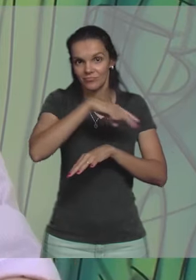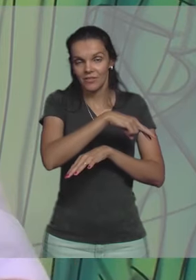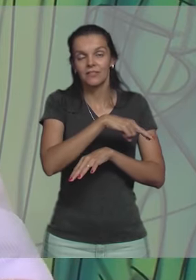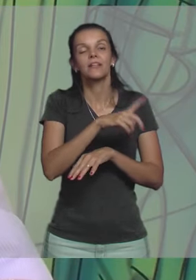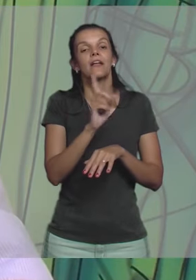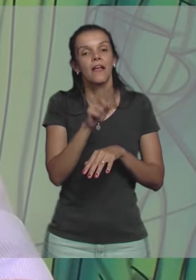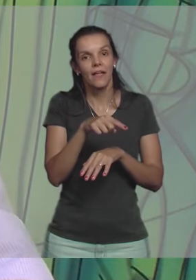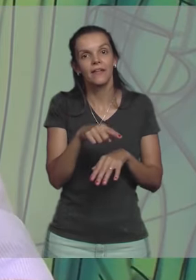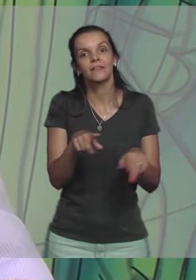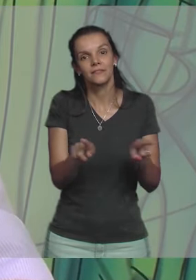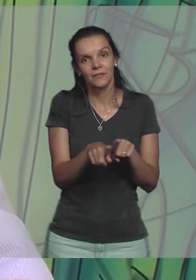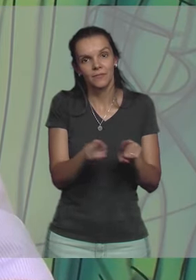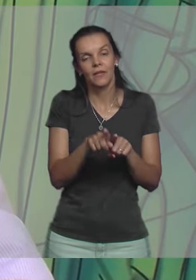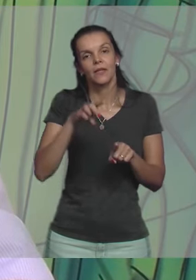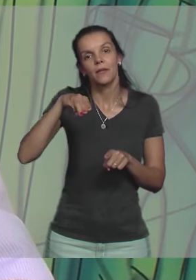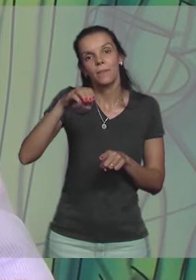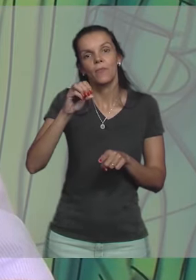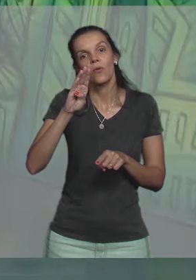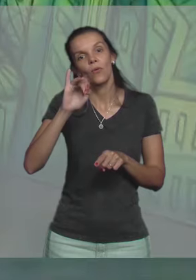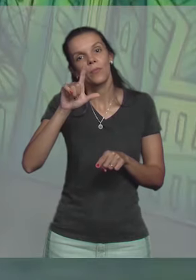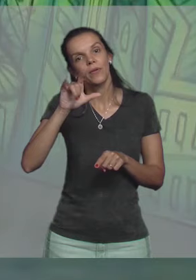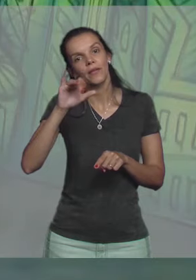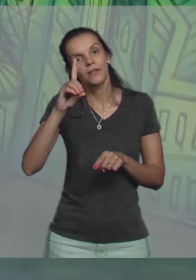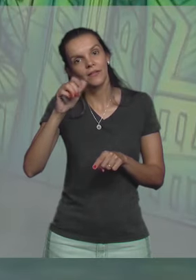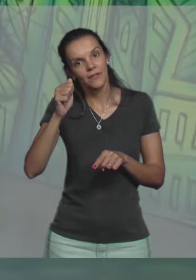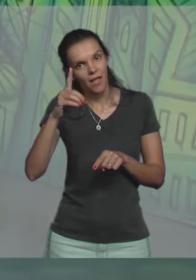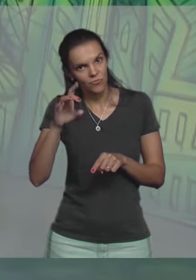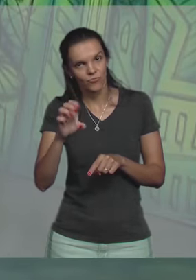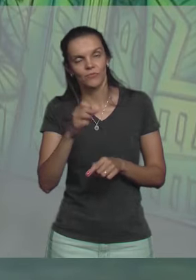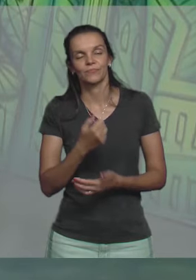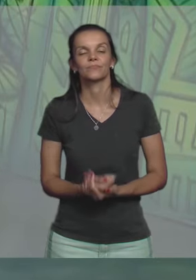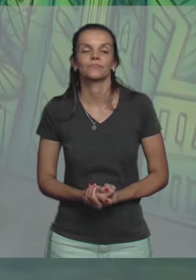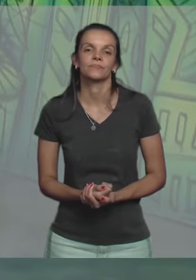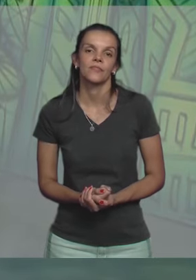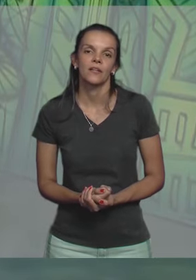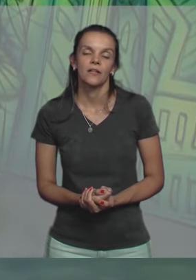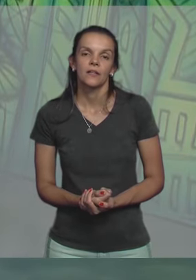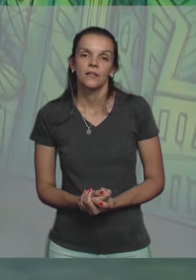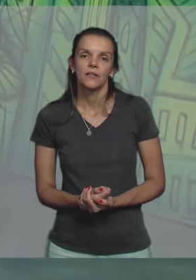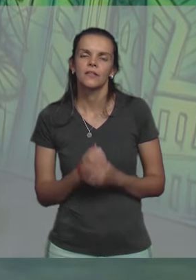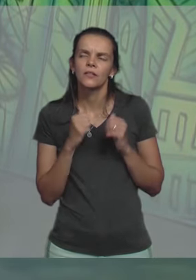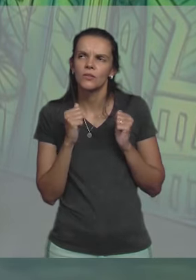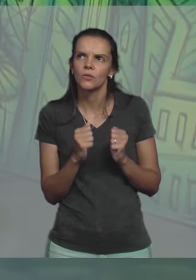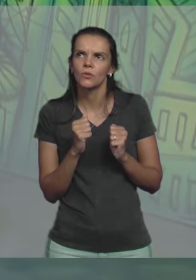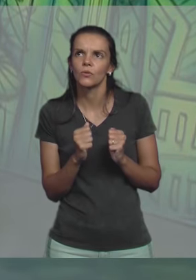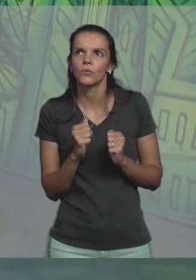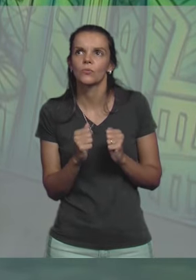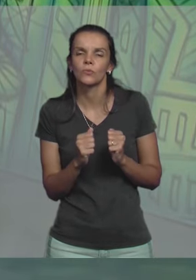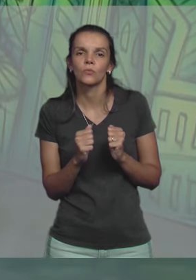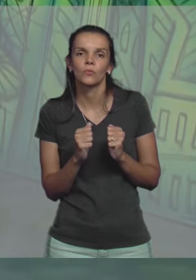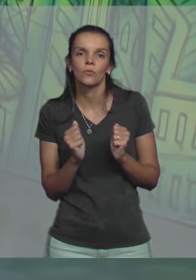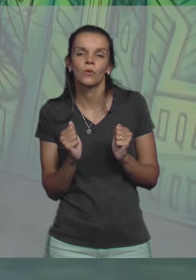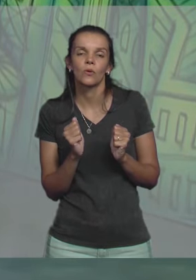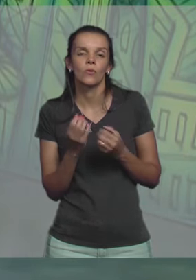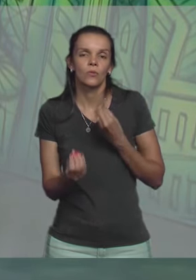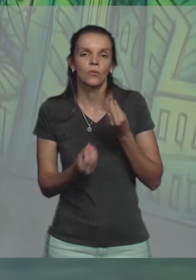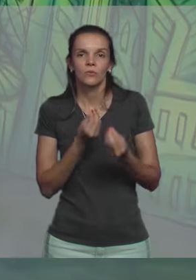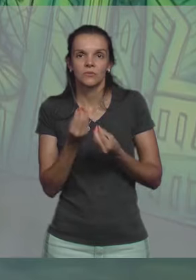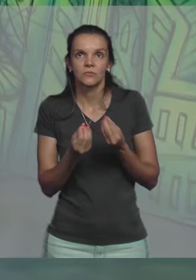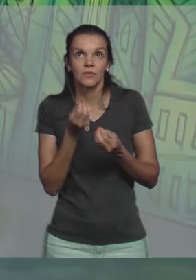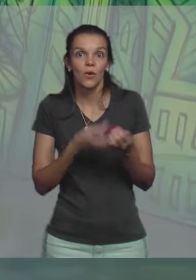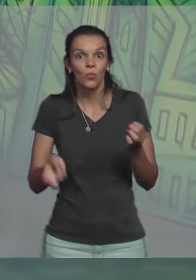parte da mobilidade urbana. Né? Professor, e como podemos, né, transformar essa cultura do carro